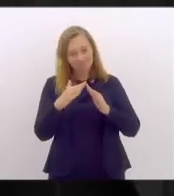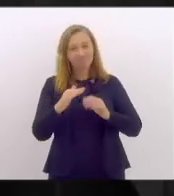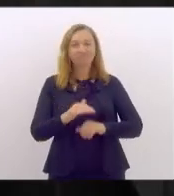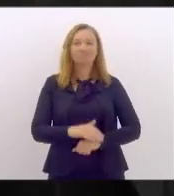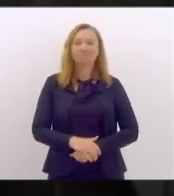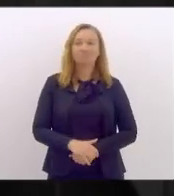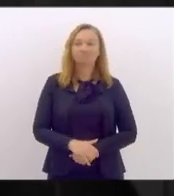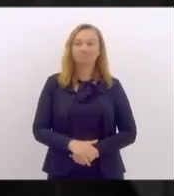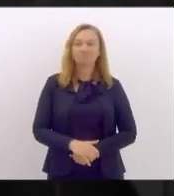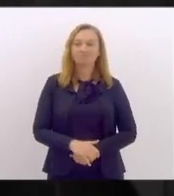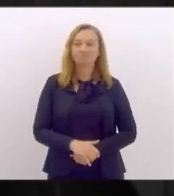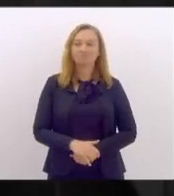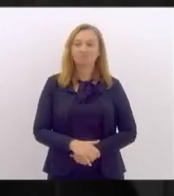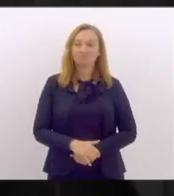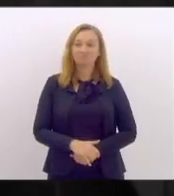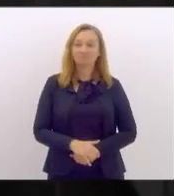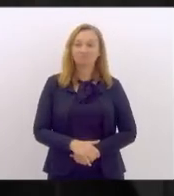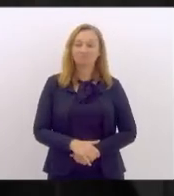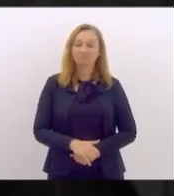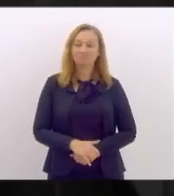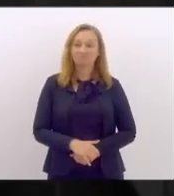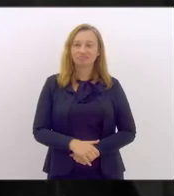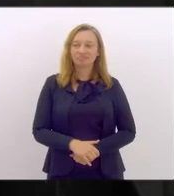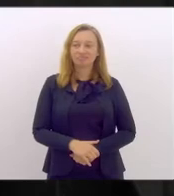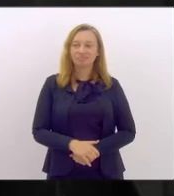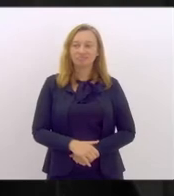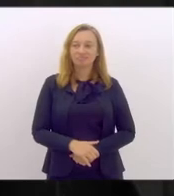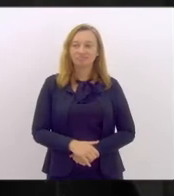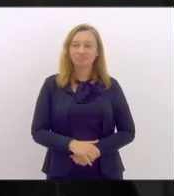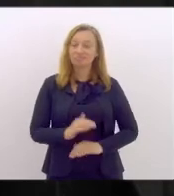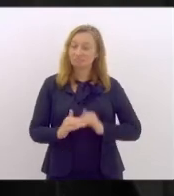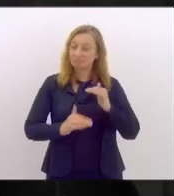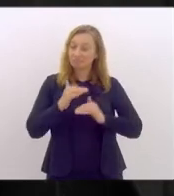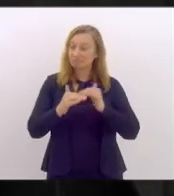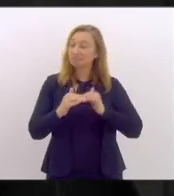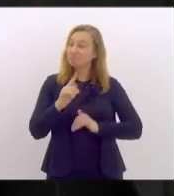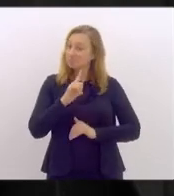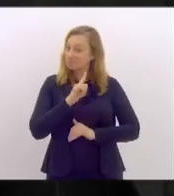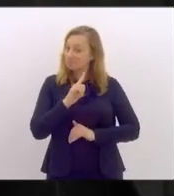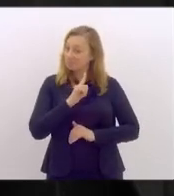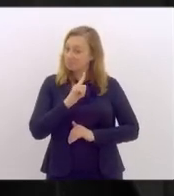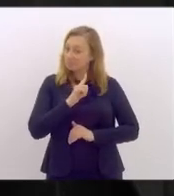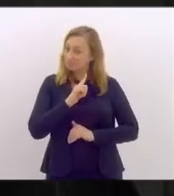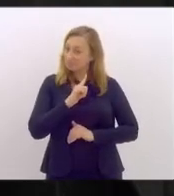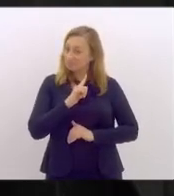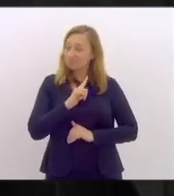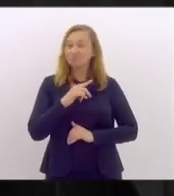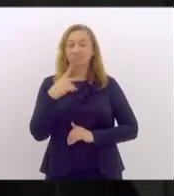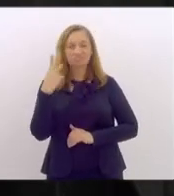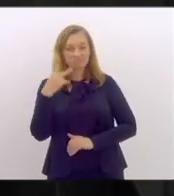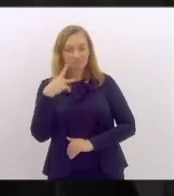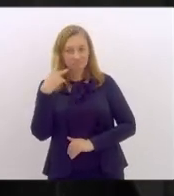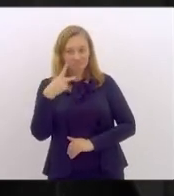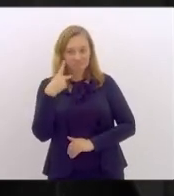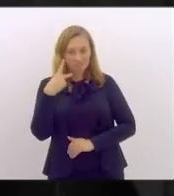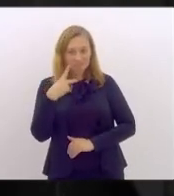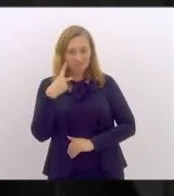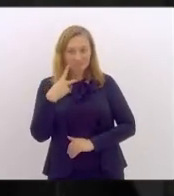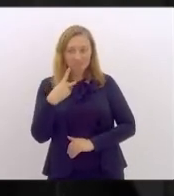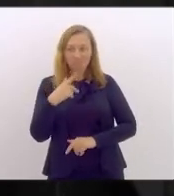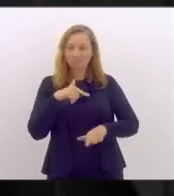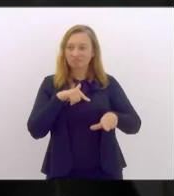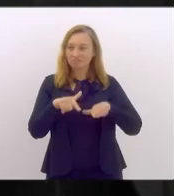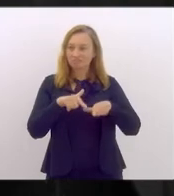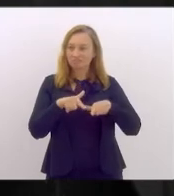pela produtividade que teve e ainda tem o Parlamento Fluminense porque esse